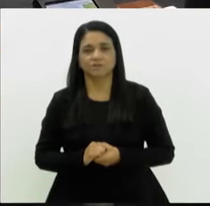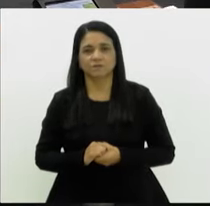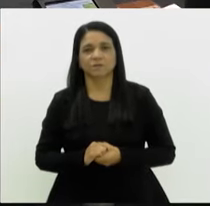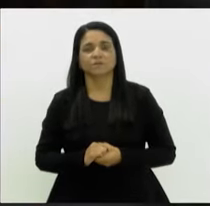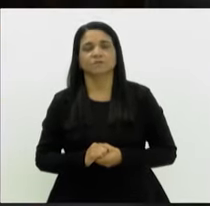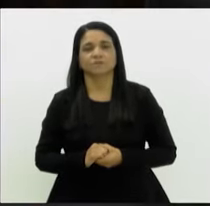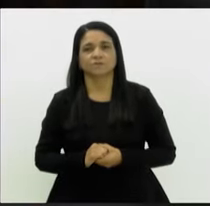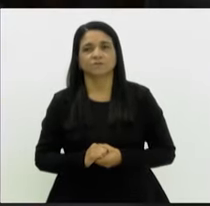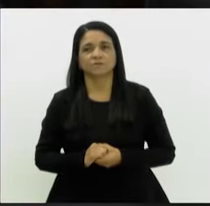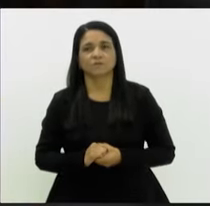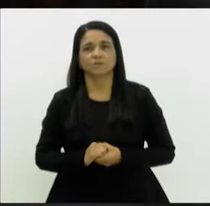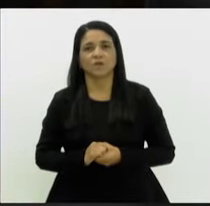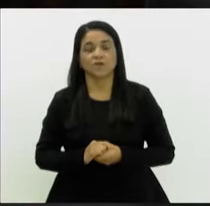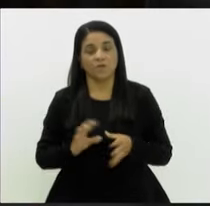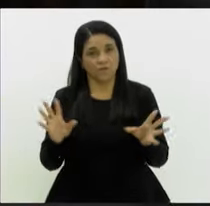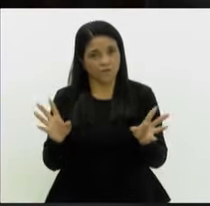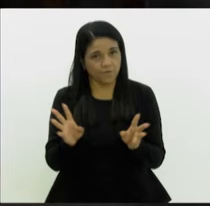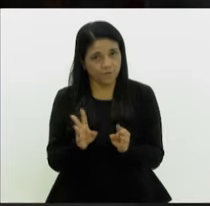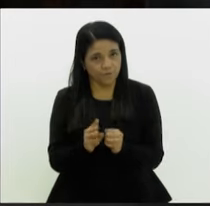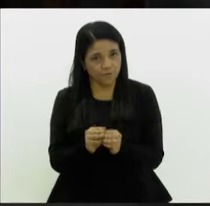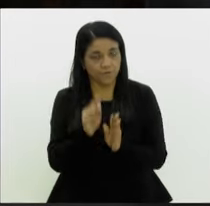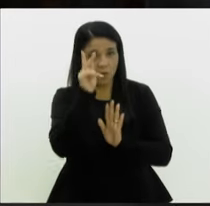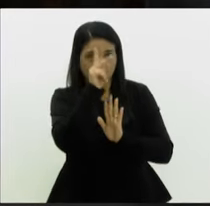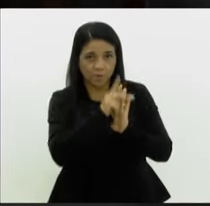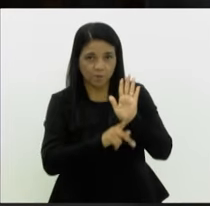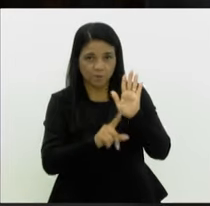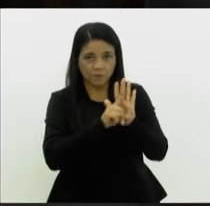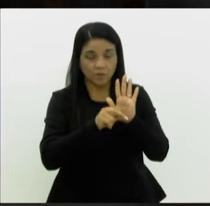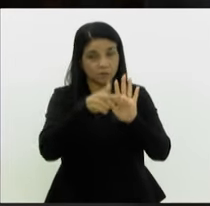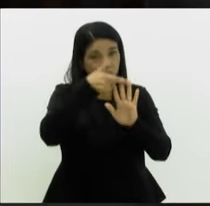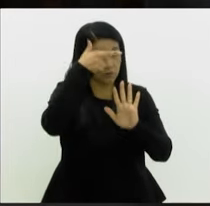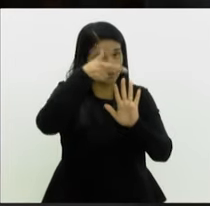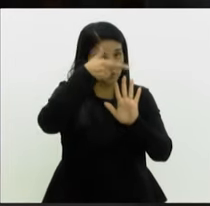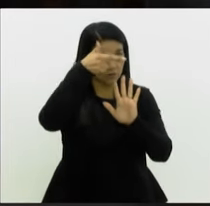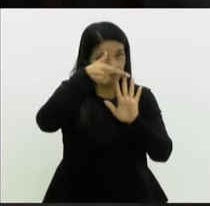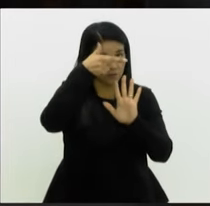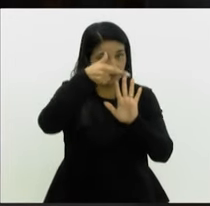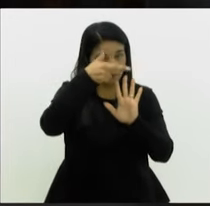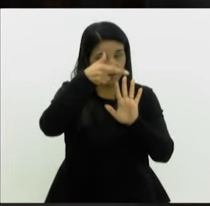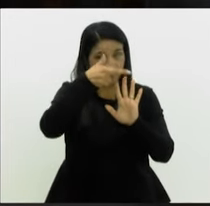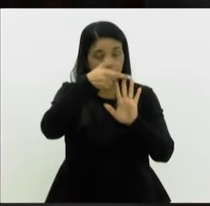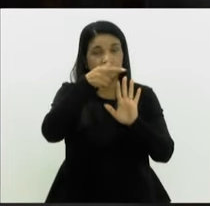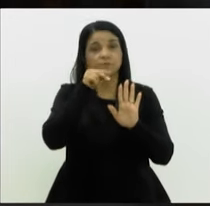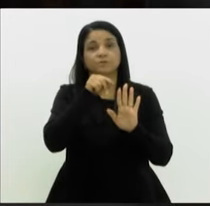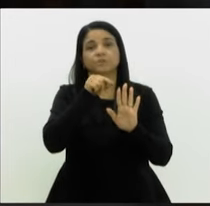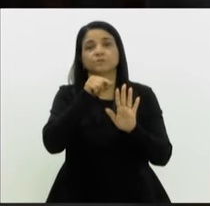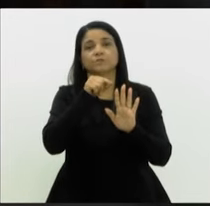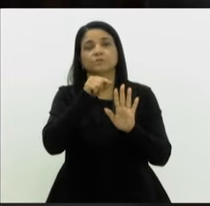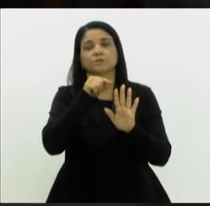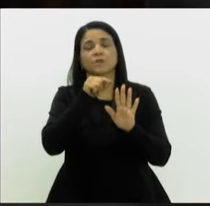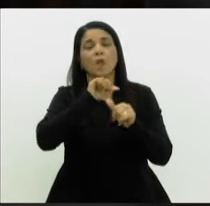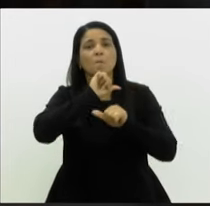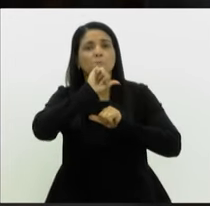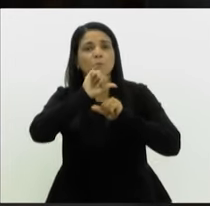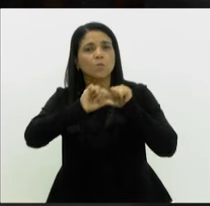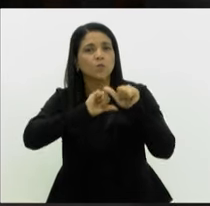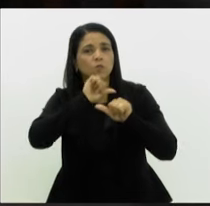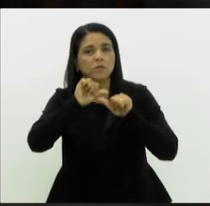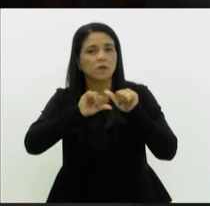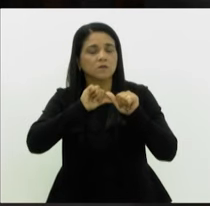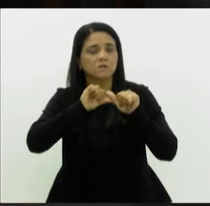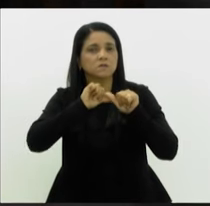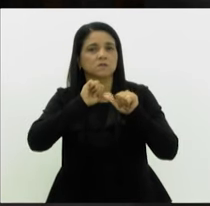Nós vamos concluir ainda essa semana o projeto de resolução no que tange à mudança a partir